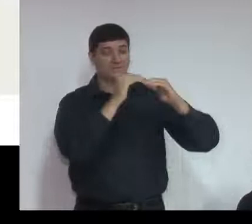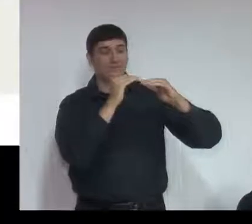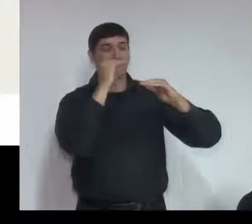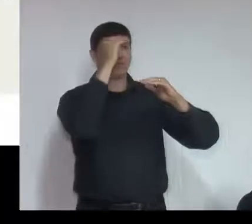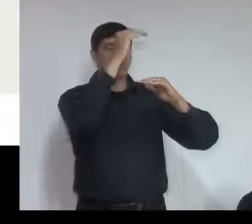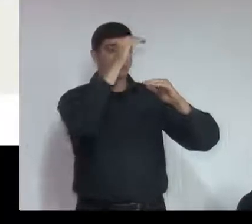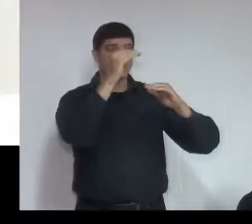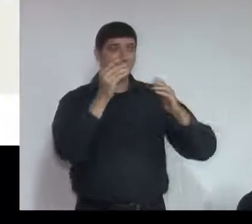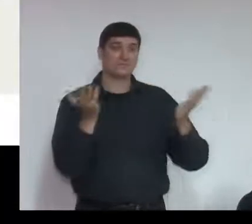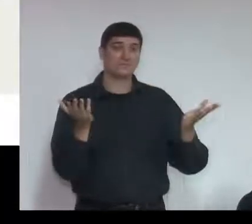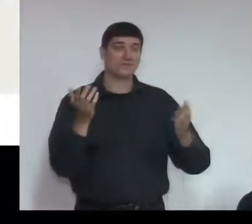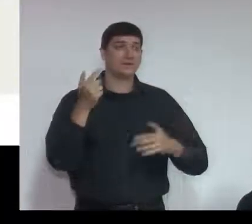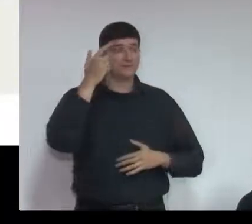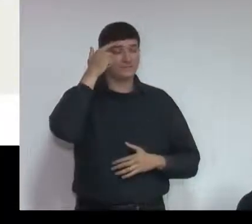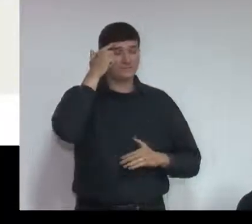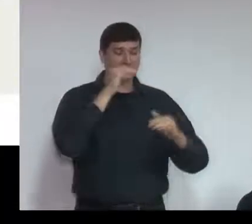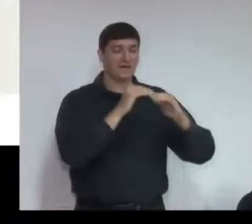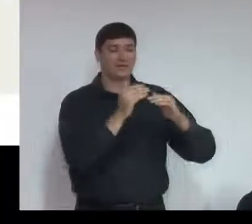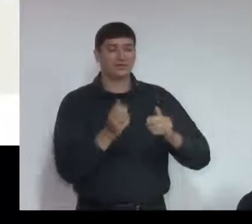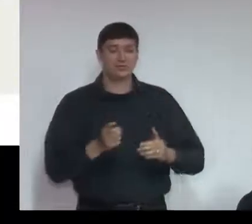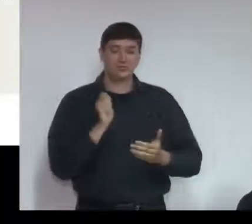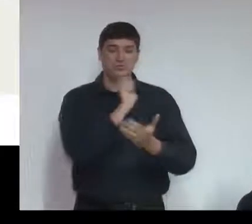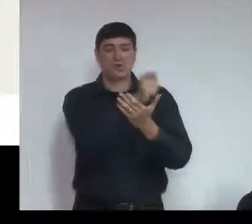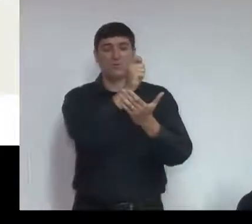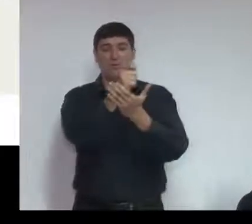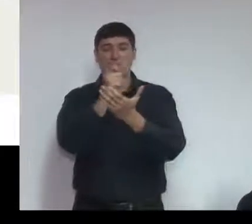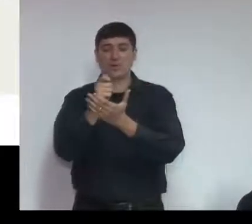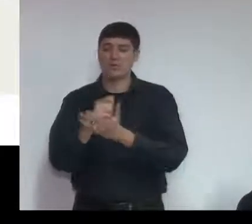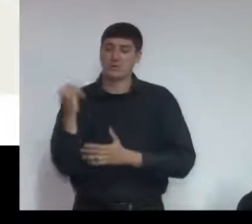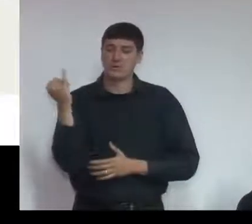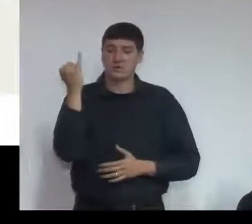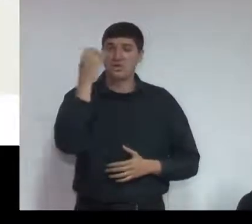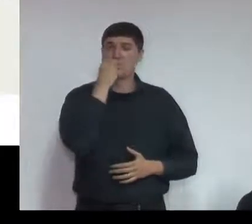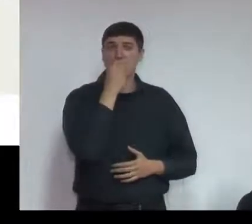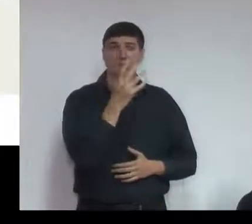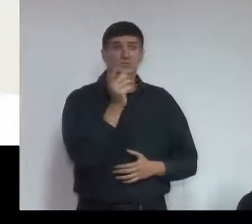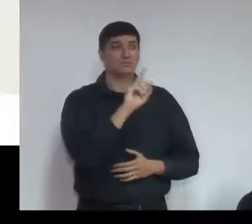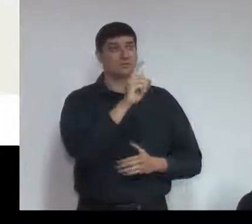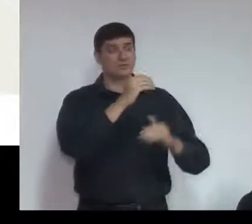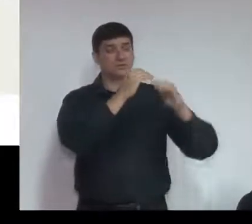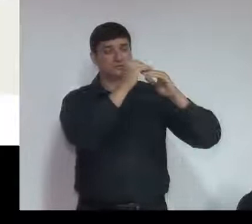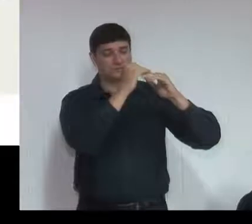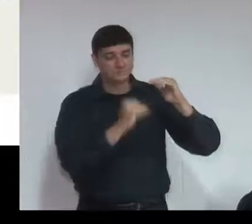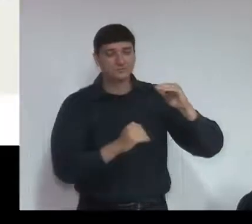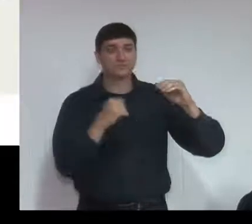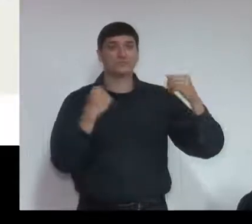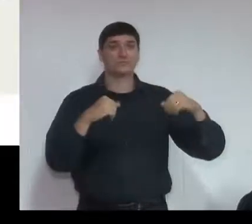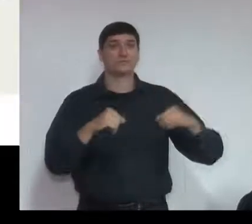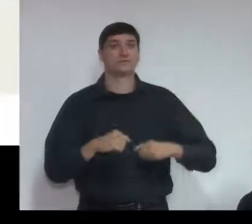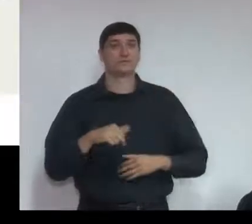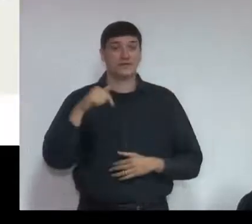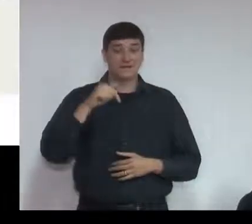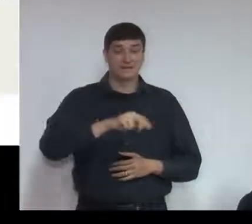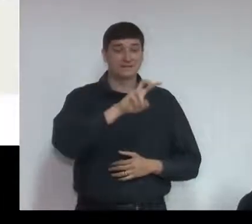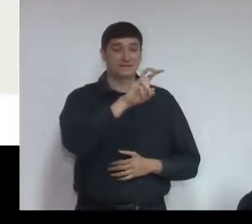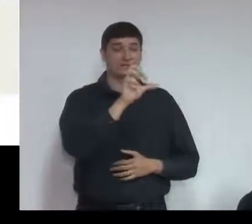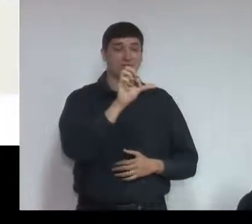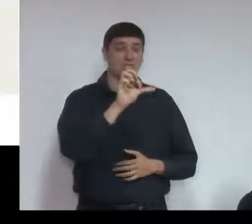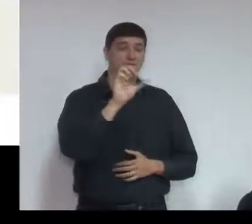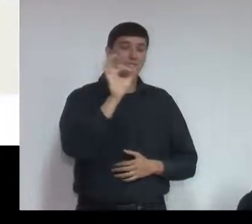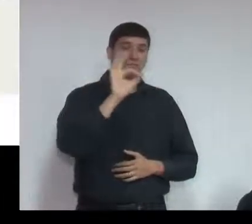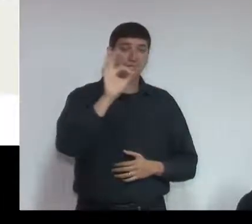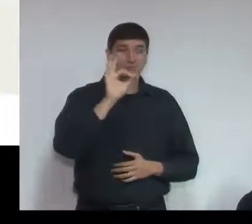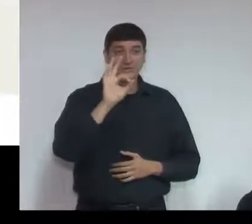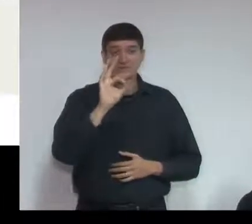que a gente está gastando da maneira correta. Então, eu trago o raciocínio aqui. 54% da nossa despesa com salário,